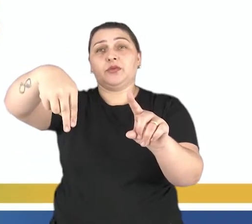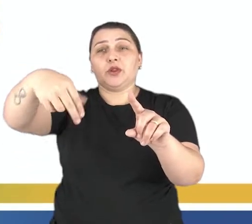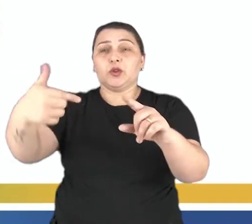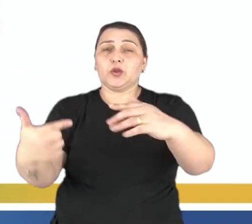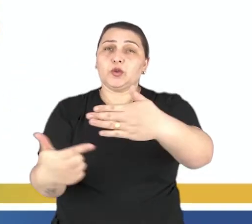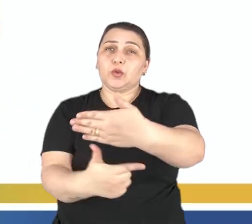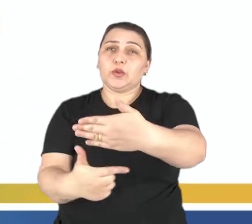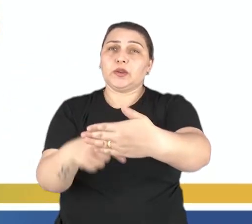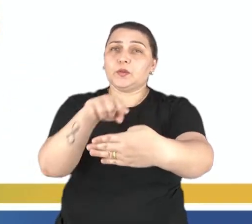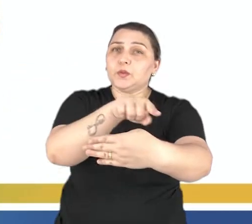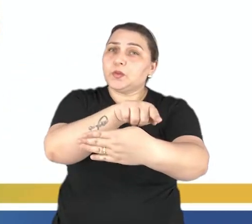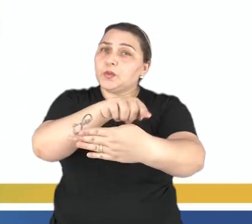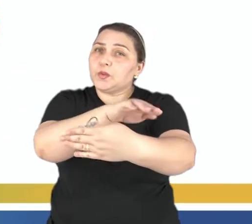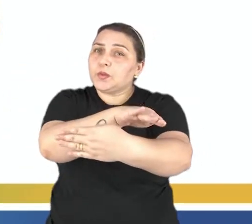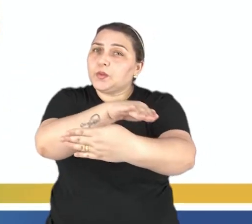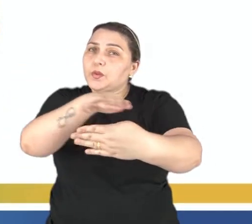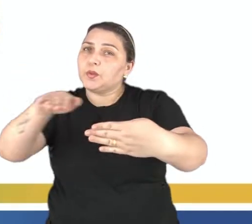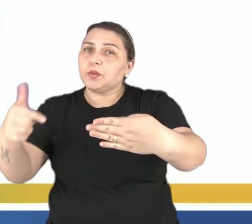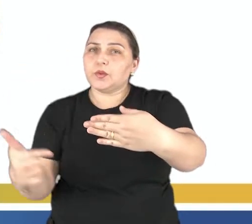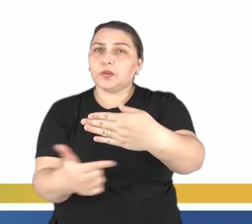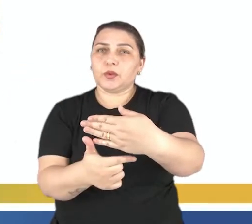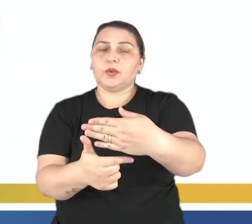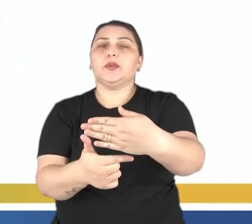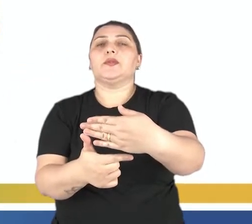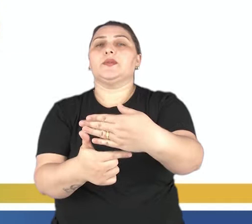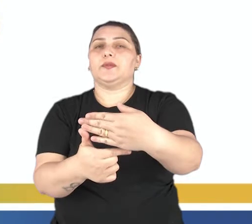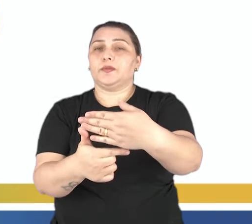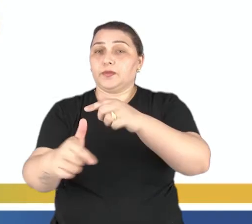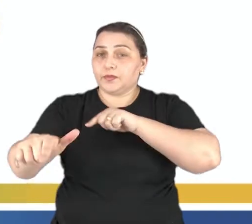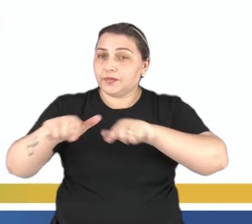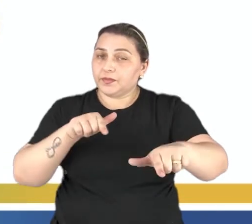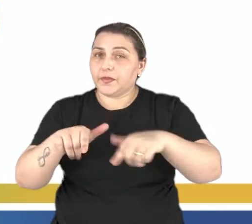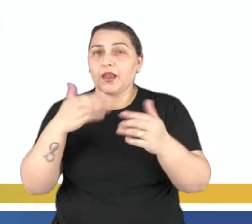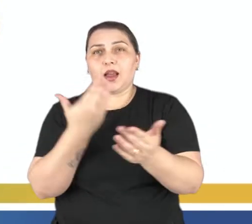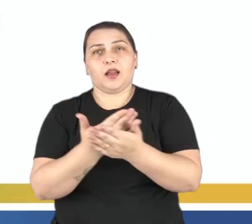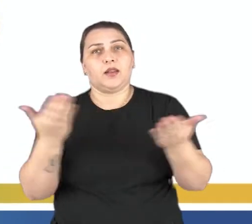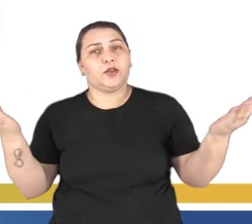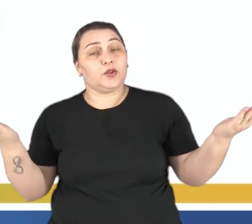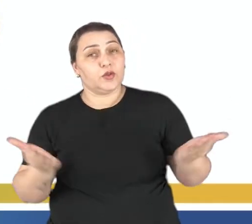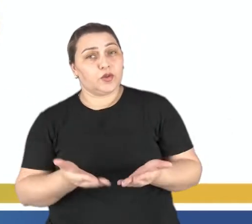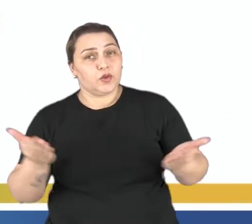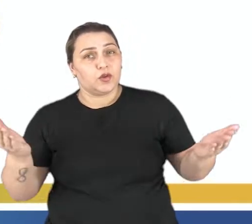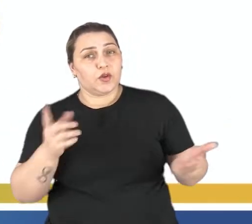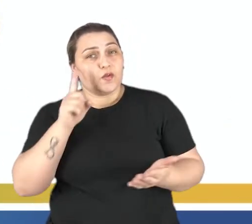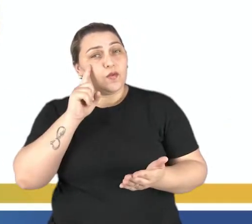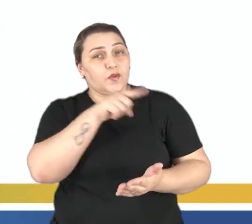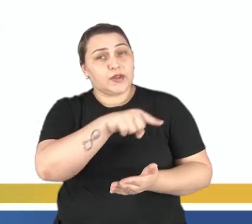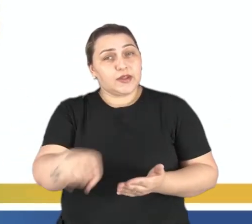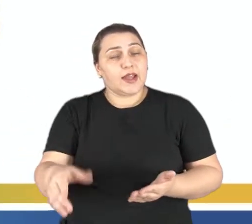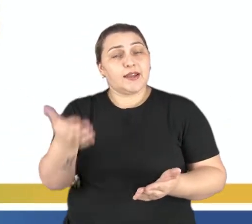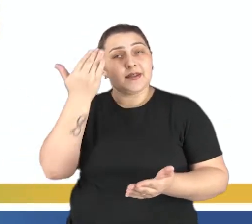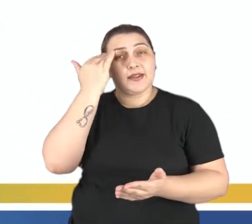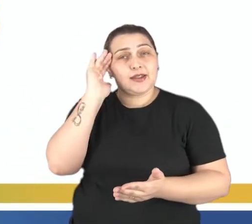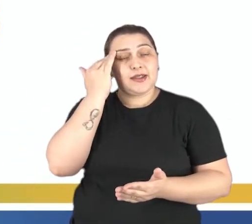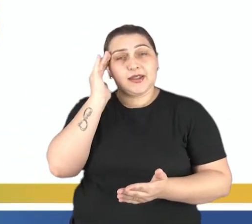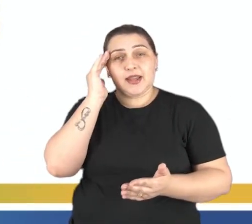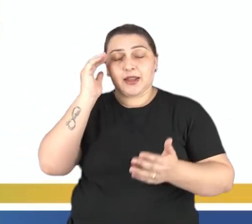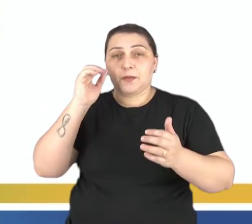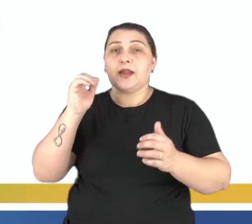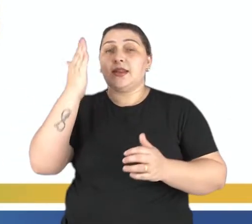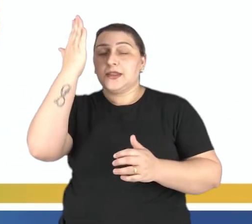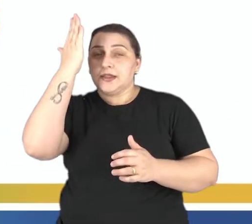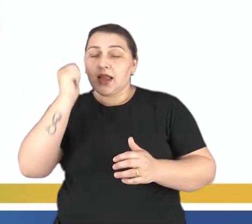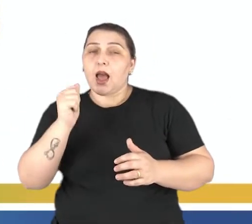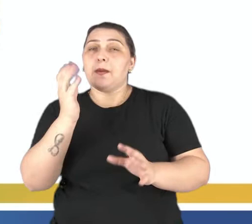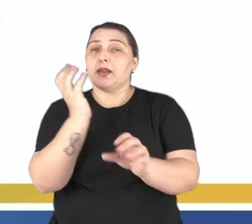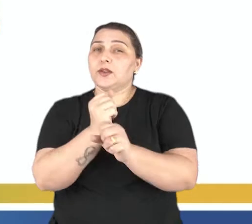2. Então, essa é a relação que vamos trabalhar na aula de hoje para que você compreenda para descobrir a soma